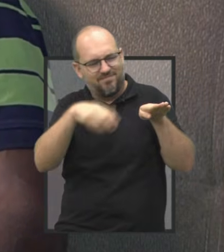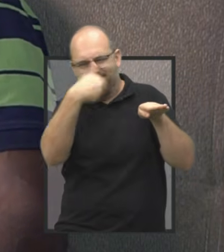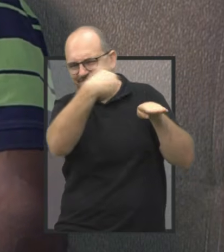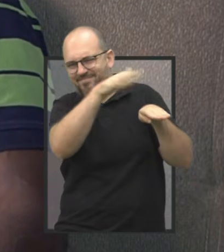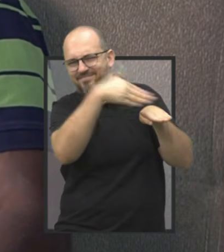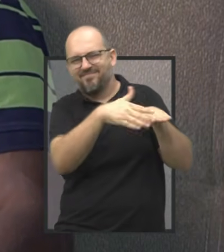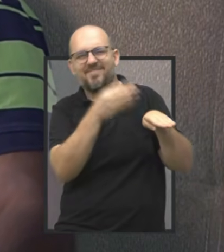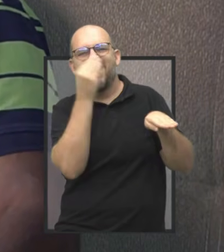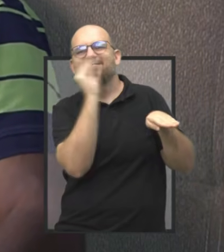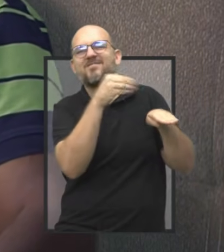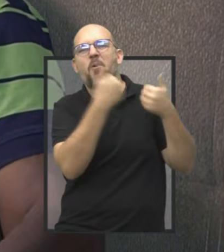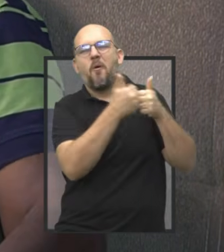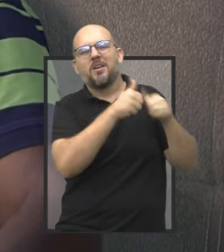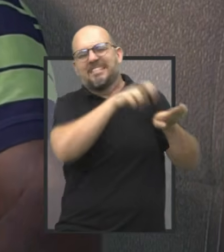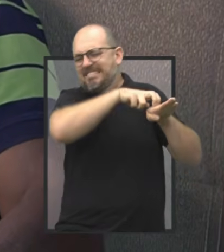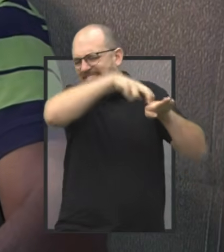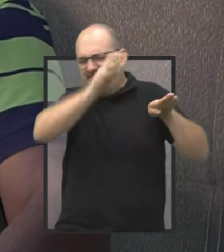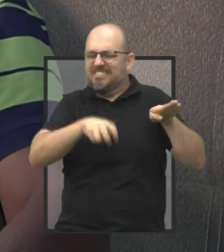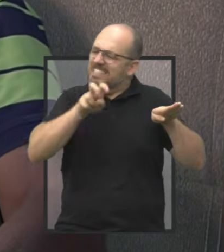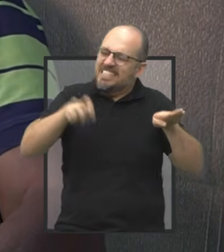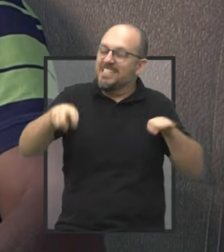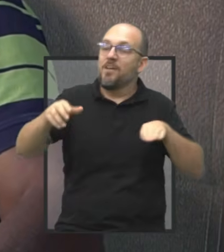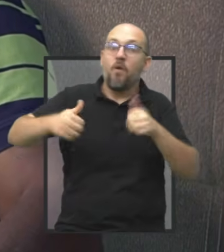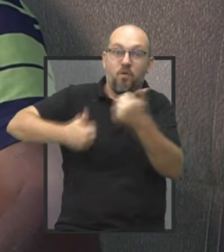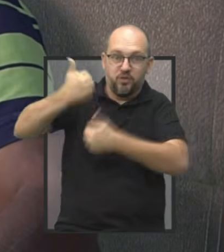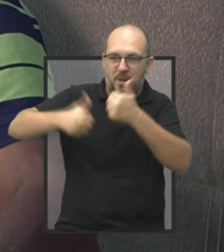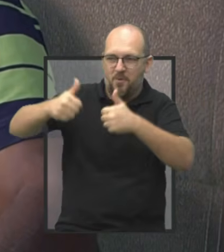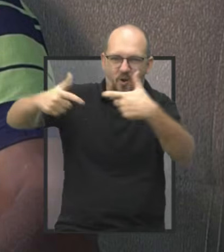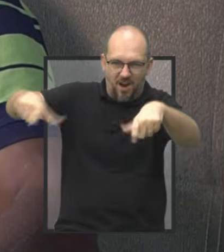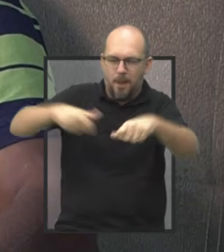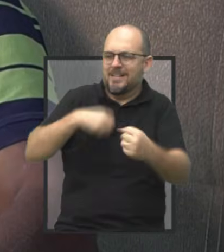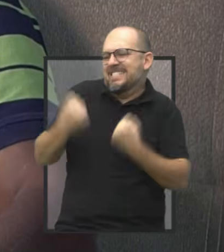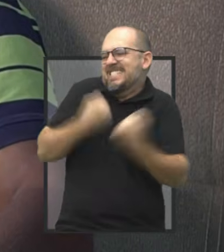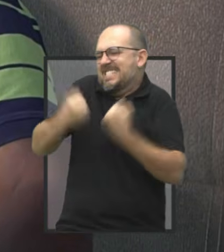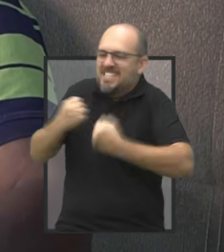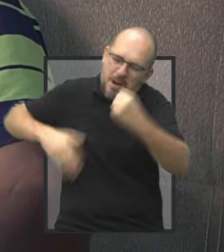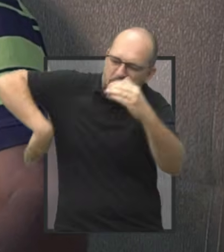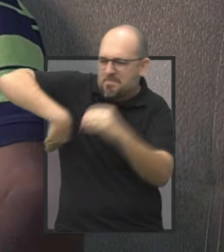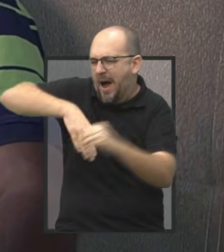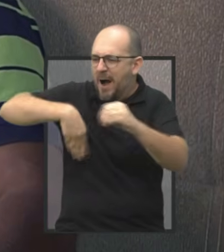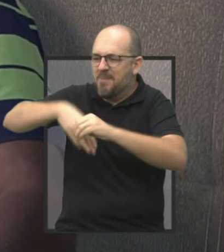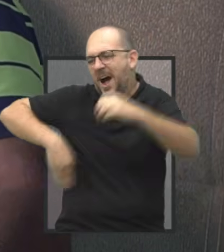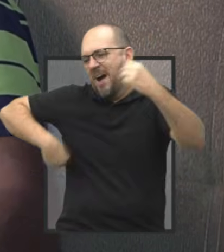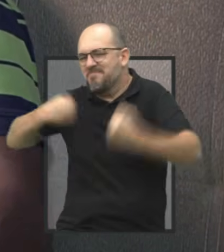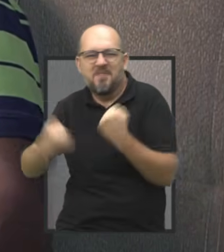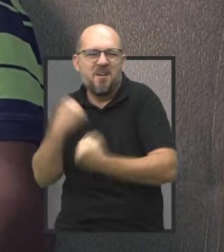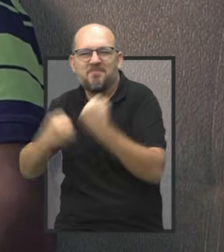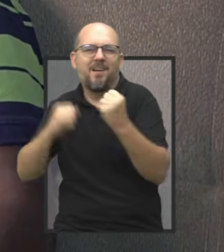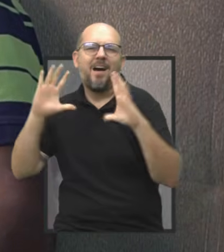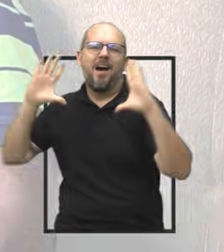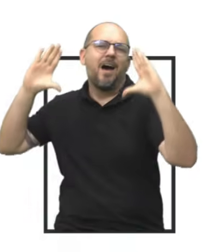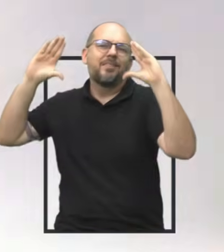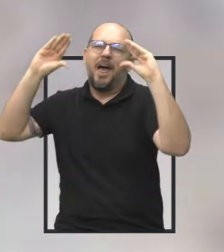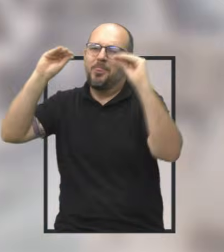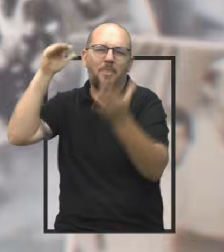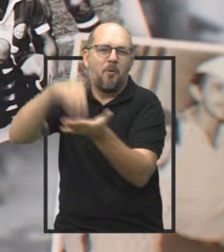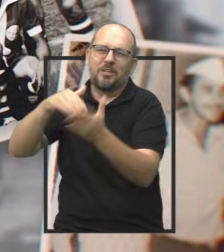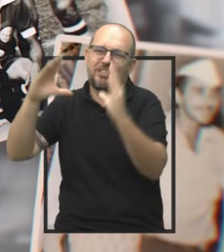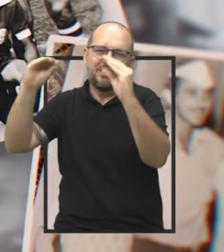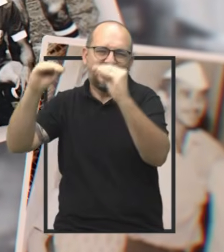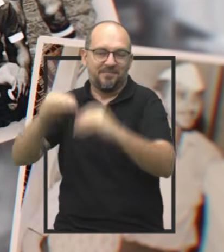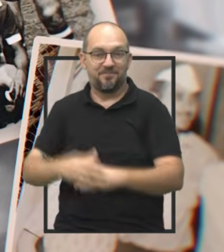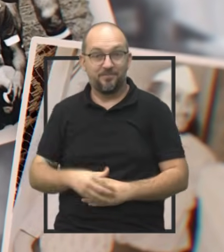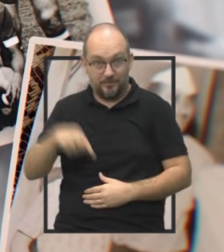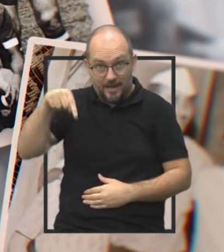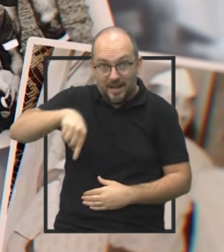estava no campo jogando bola, ele já pulava do ônibus, largava aberto, saía correndo, entrava no campo, jogava bola até escurecer com a turma. Aqui no